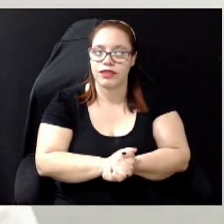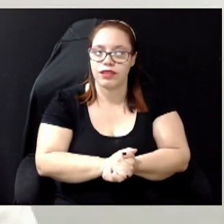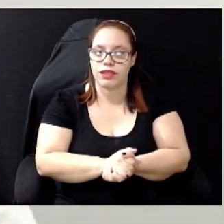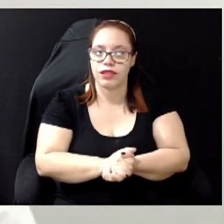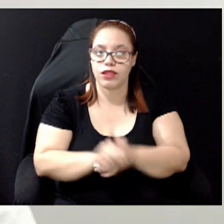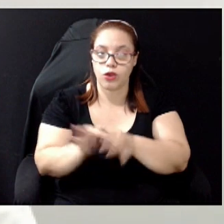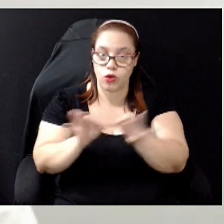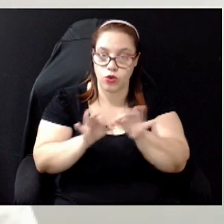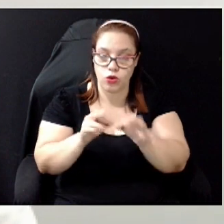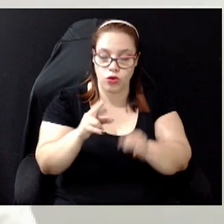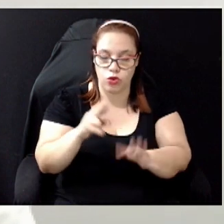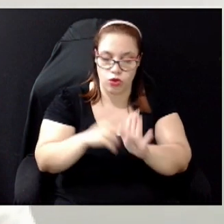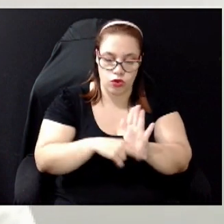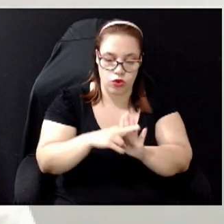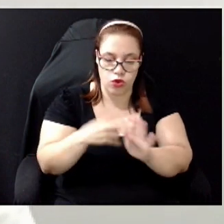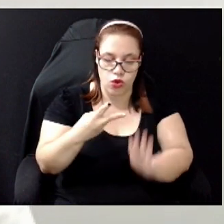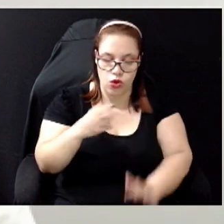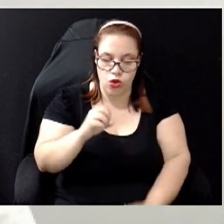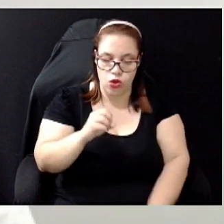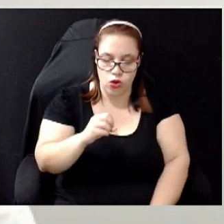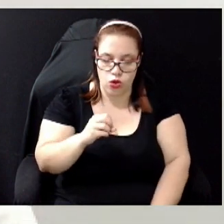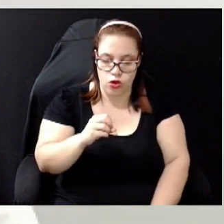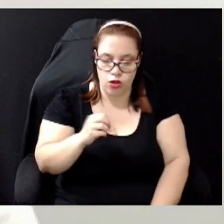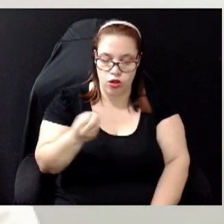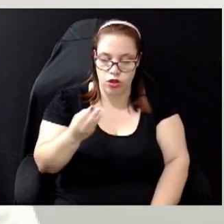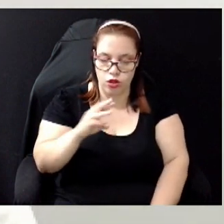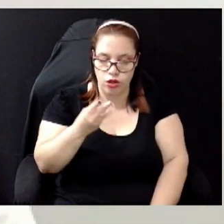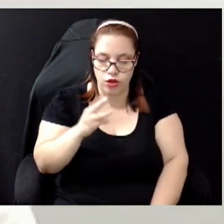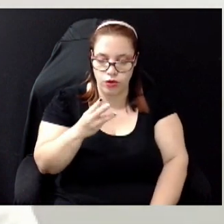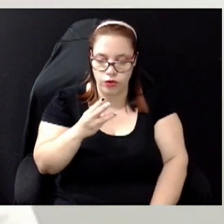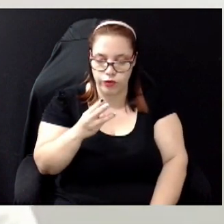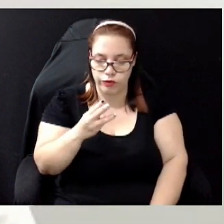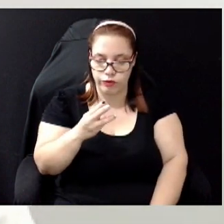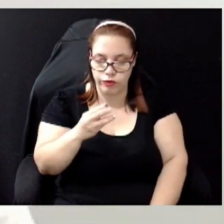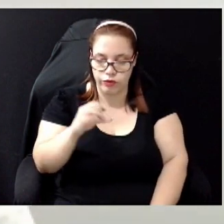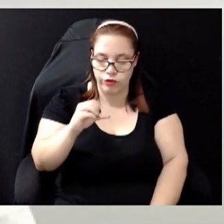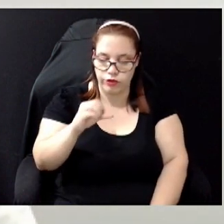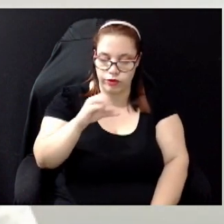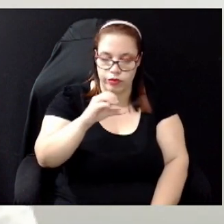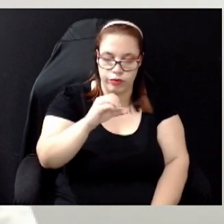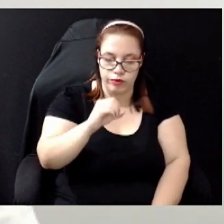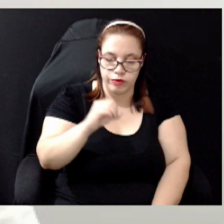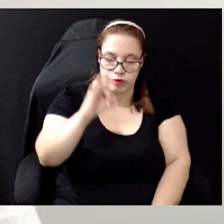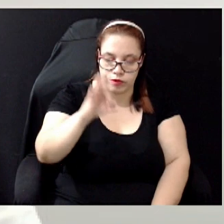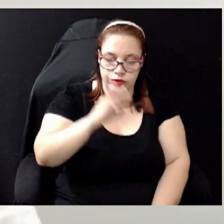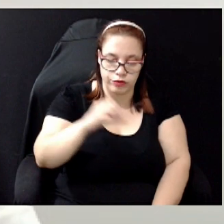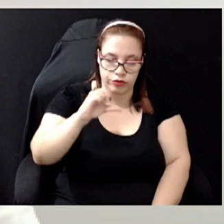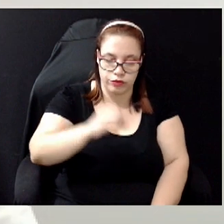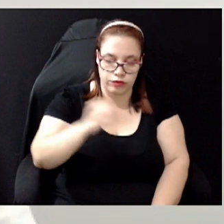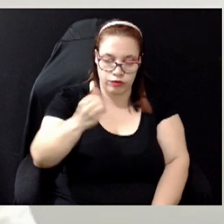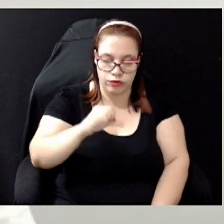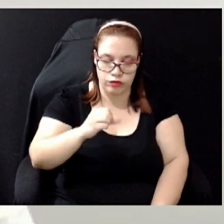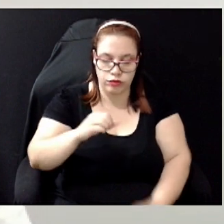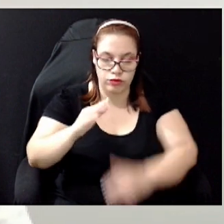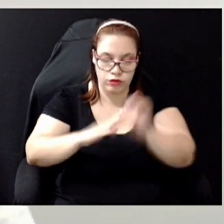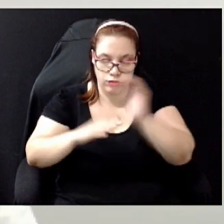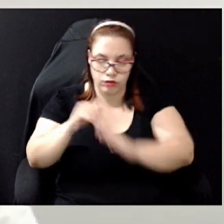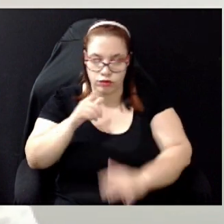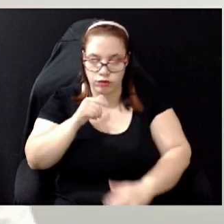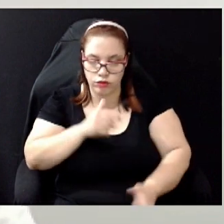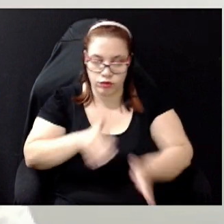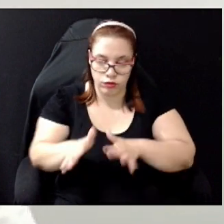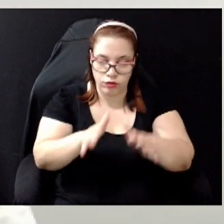marco regulatório que está para 2033, que prevê 90% de coleta de esgoto, 99% de água